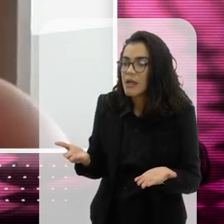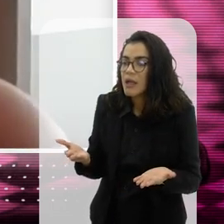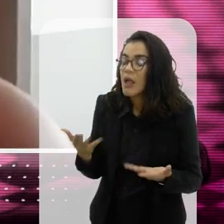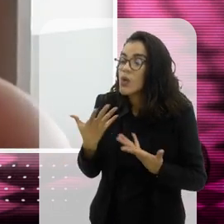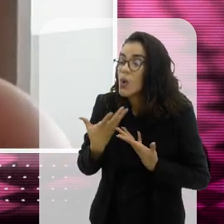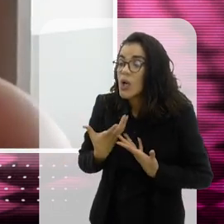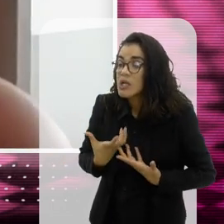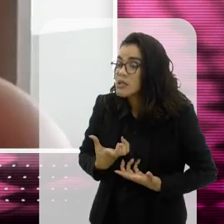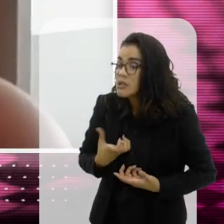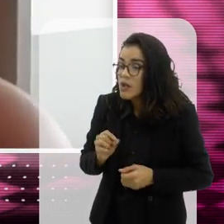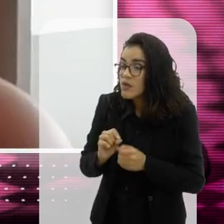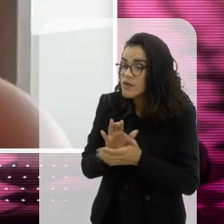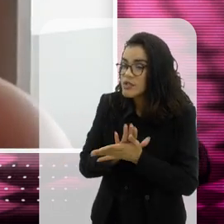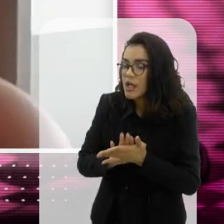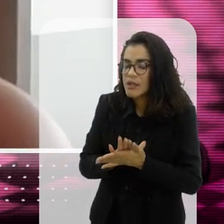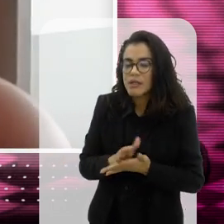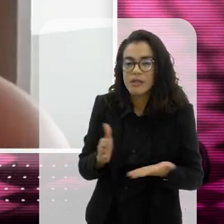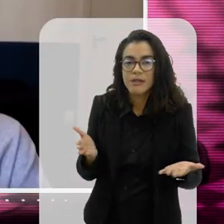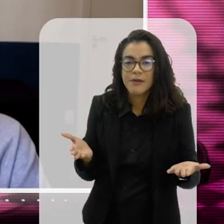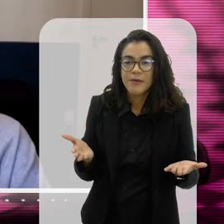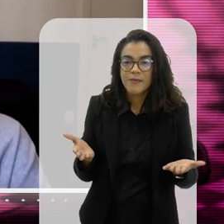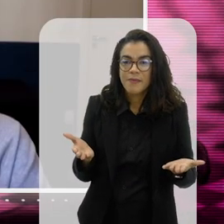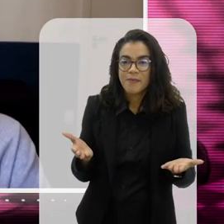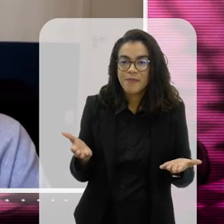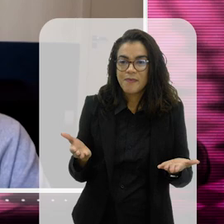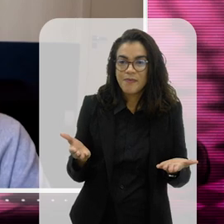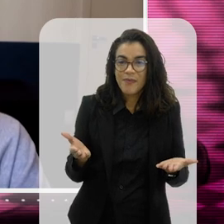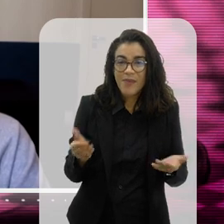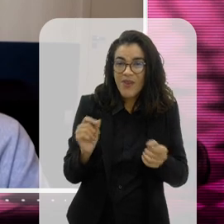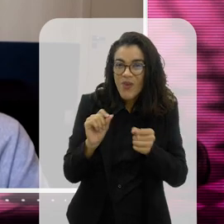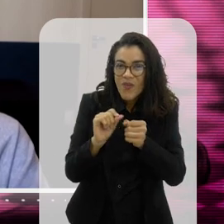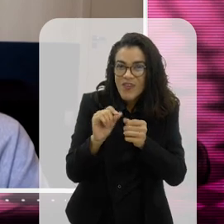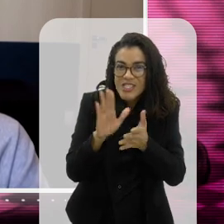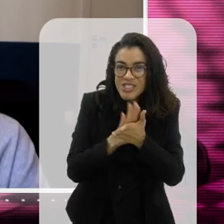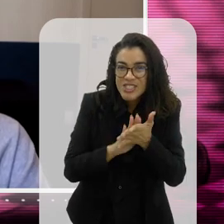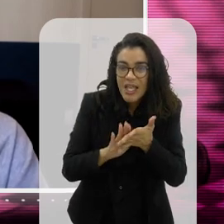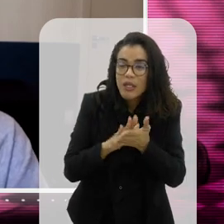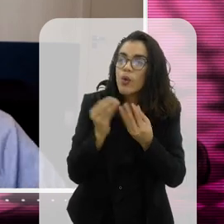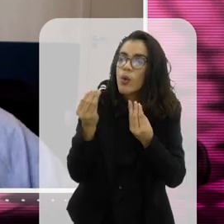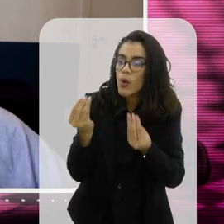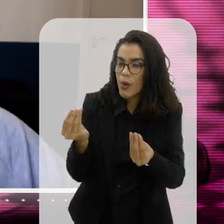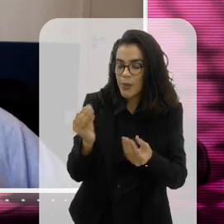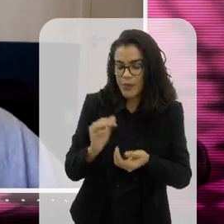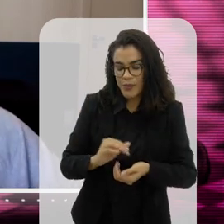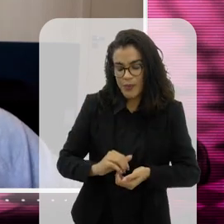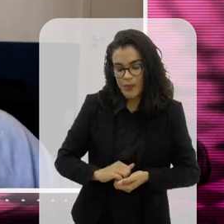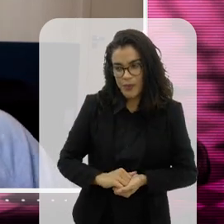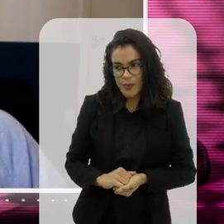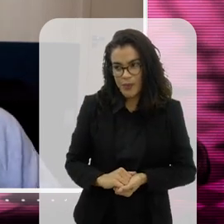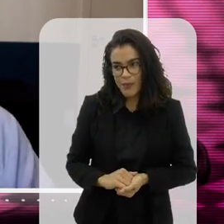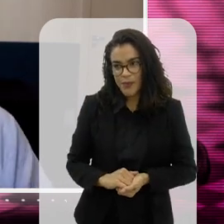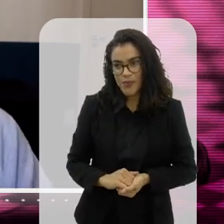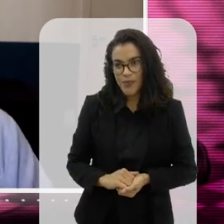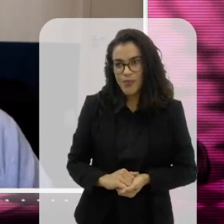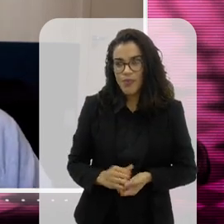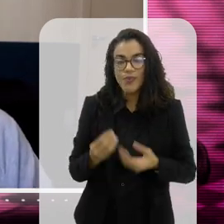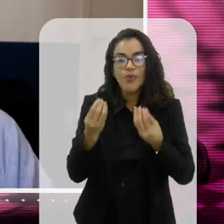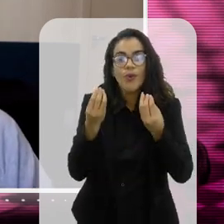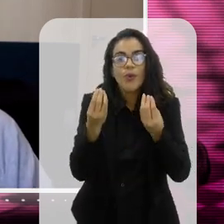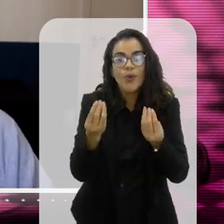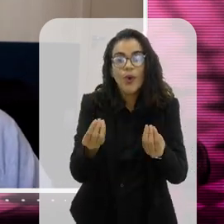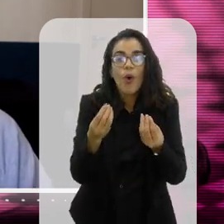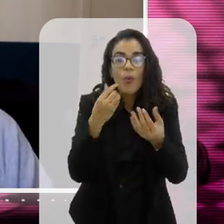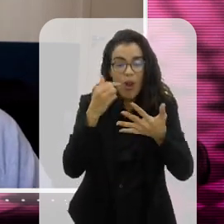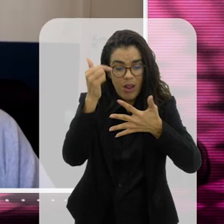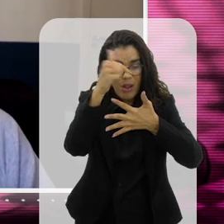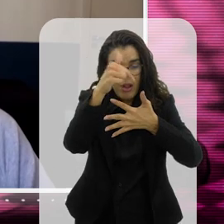aqui, gente. Denise, mas eu tô cansada, mas eu não fiz nada. Aí eu olho Mas para a eu acho paciente, que esse não fez eu nada falo, é na como ca... você não fez nada, querida? Como é que